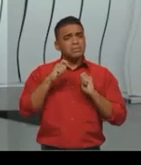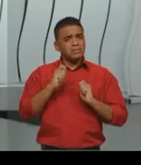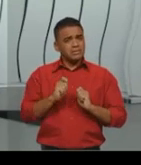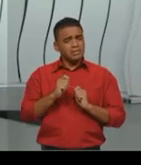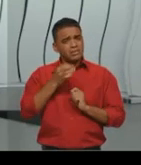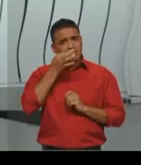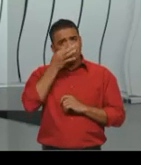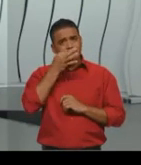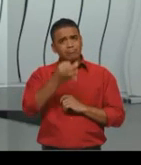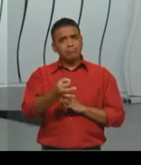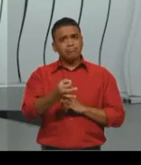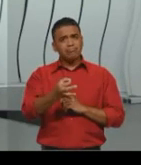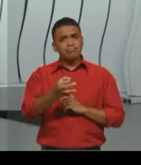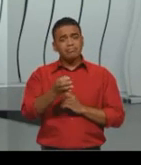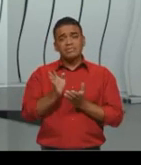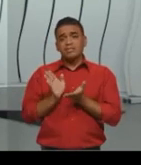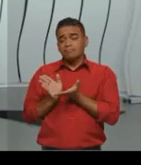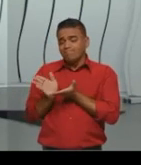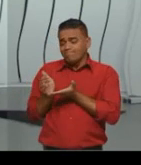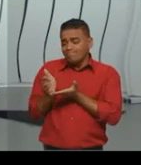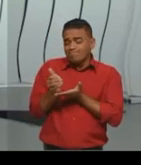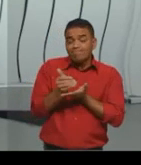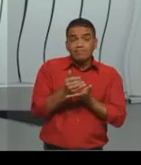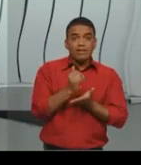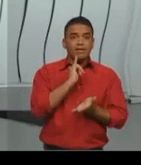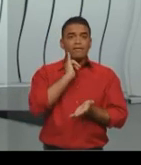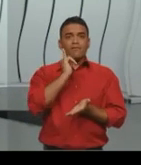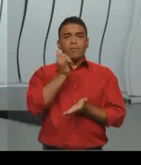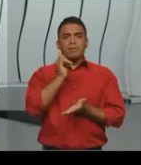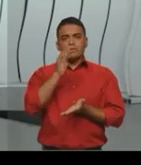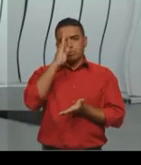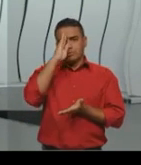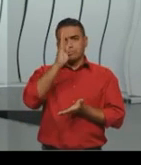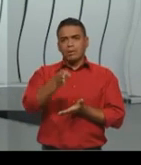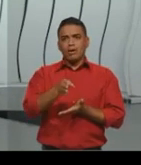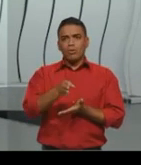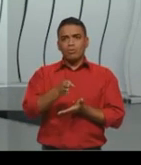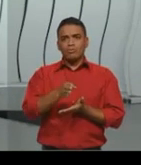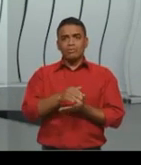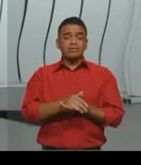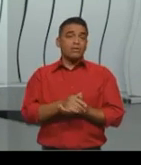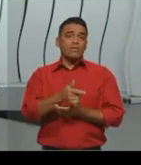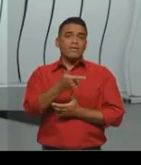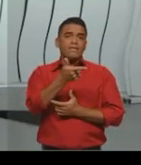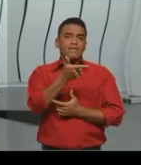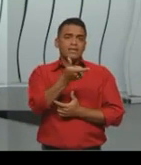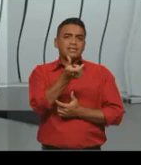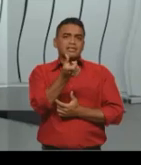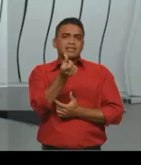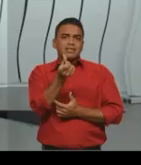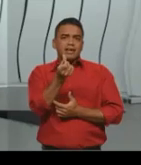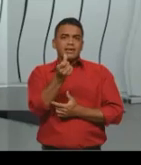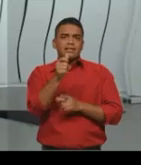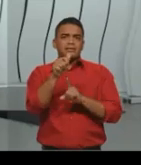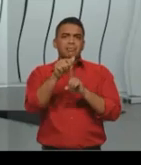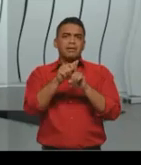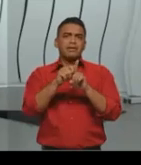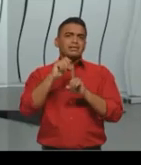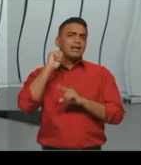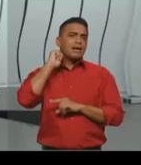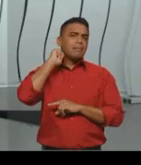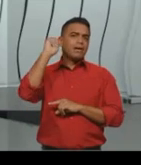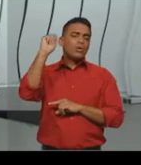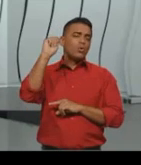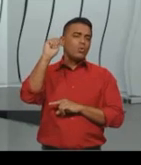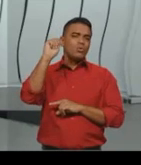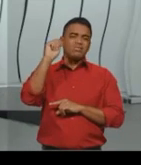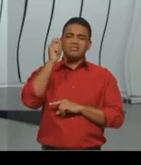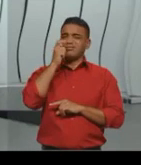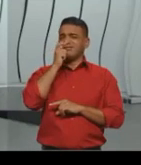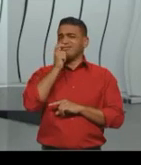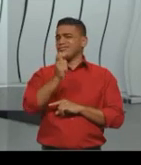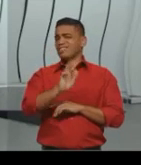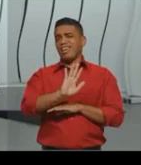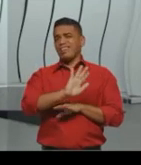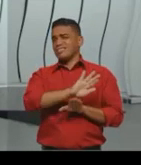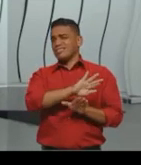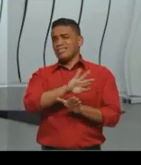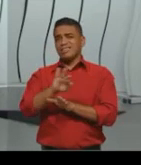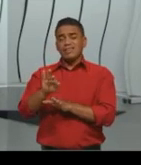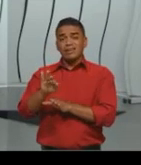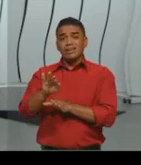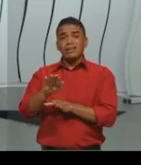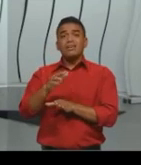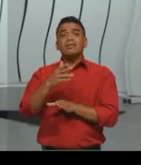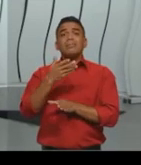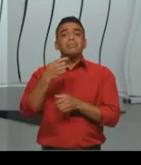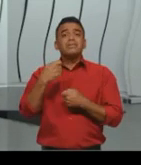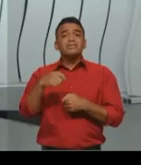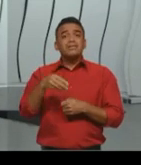firmar em dados principais. A data que é 26 de abril, isso não interessa. Interessa é o ano. Porque o ano, e também, para o